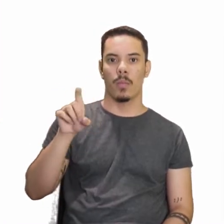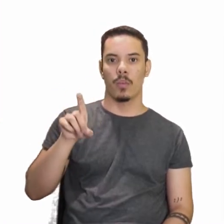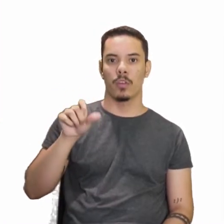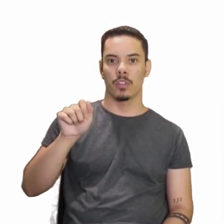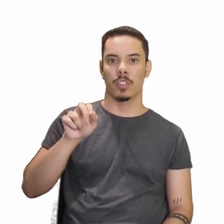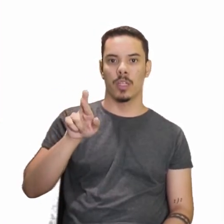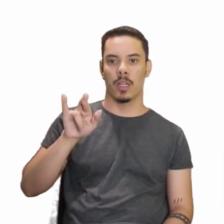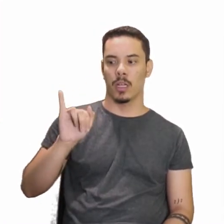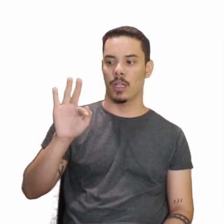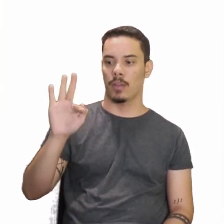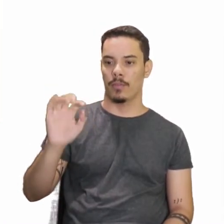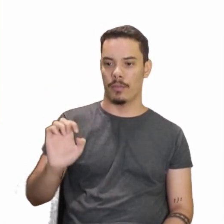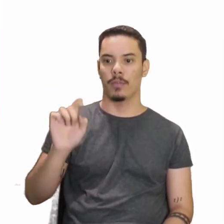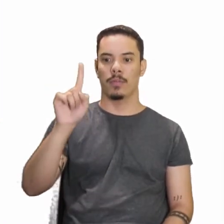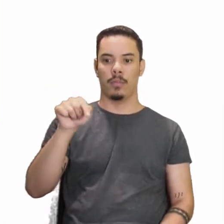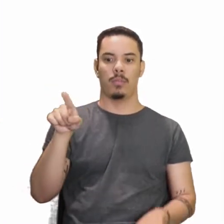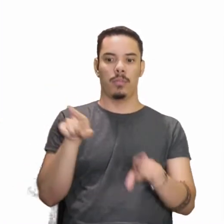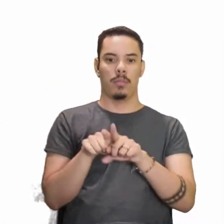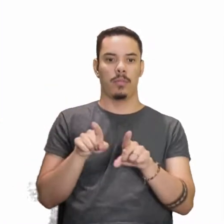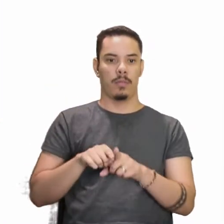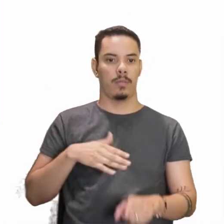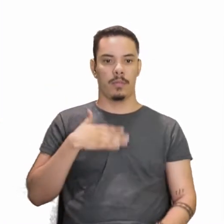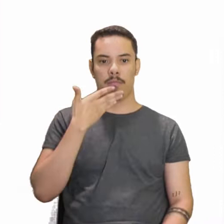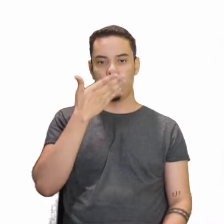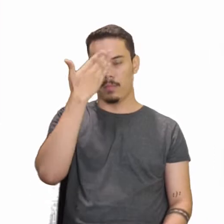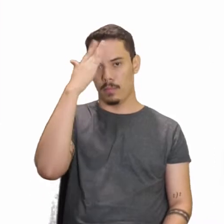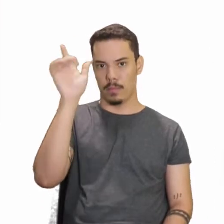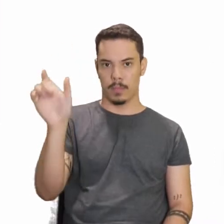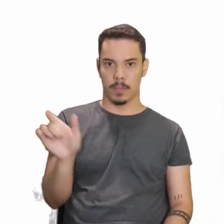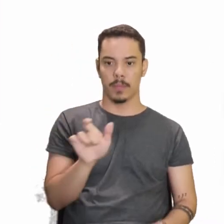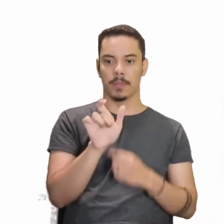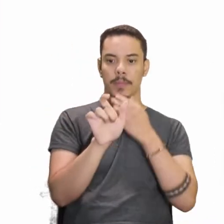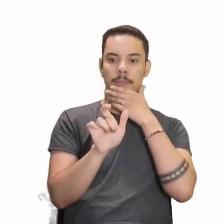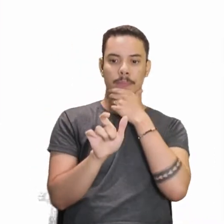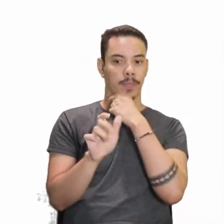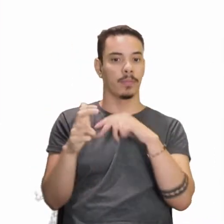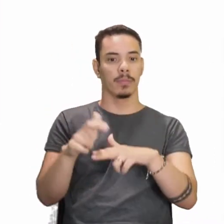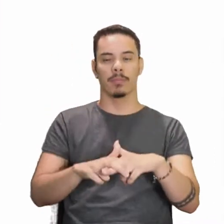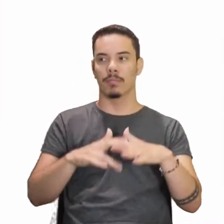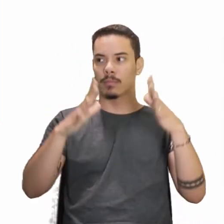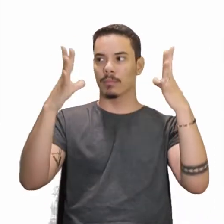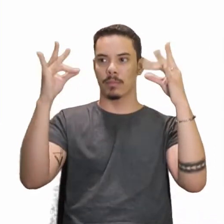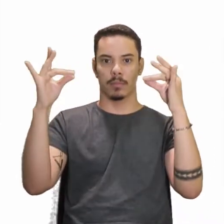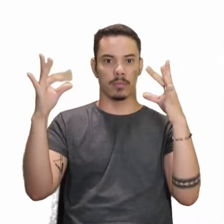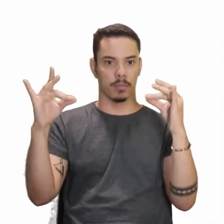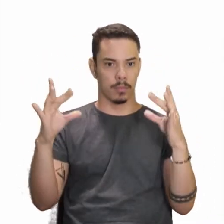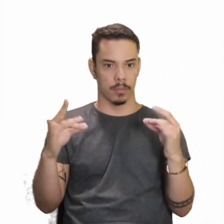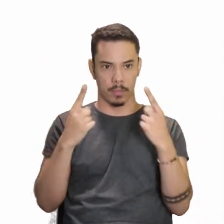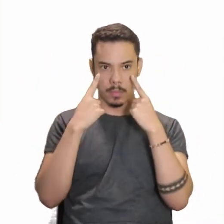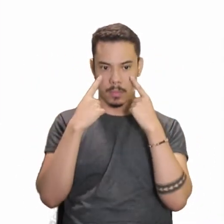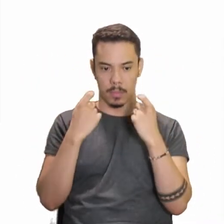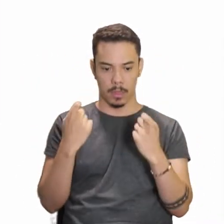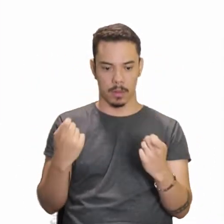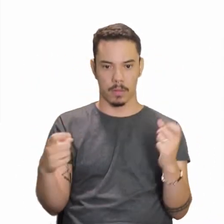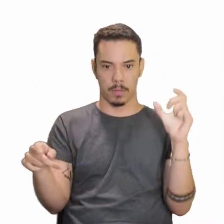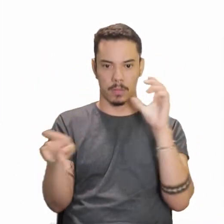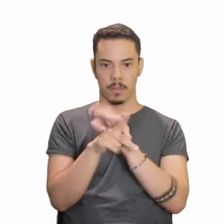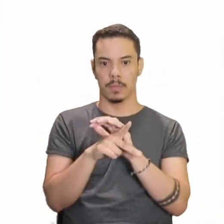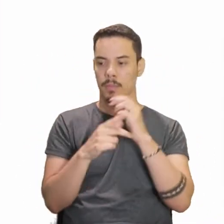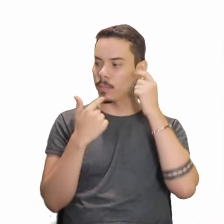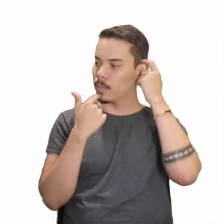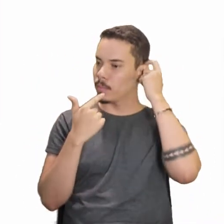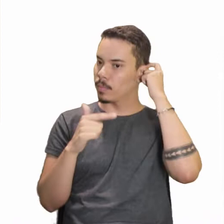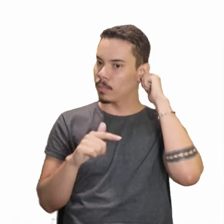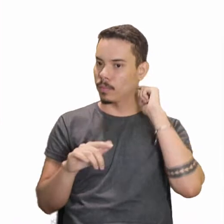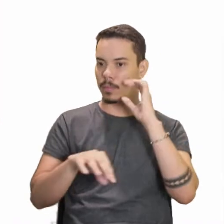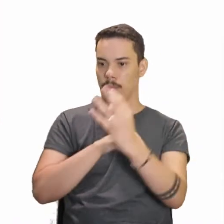tesoureiro, uma pessoa que cuida das finanças. Almoxarifado. Então, são muitos detalhes interessantes sobre a nossa língua miscigenada com outras,